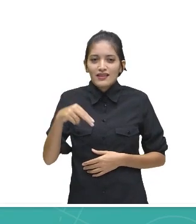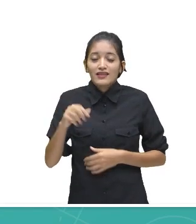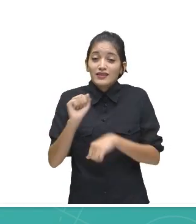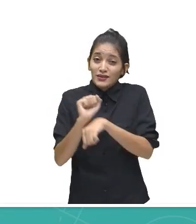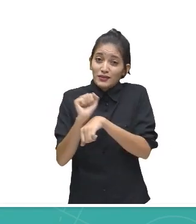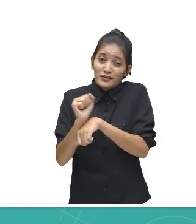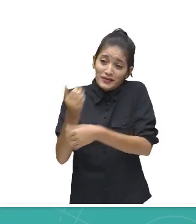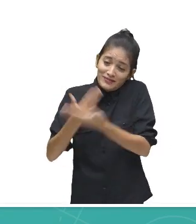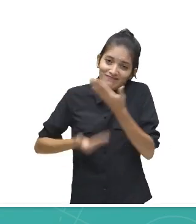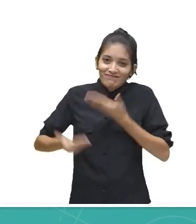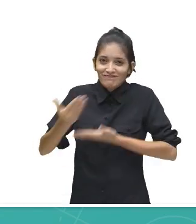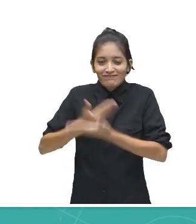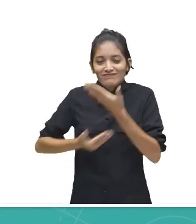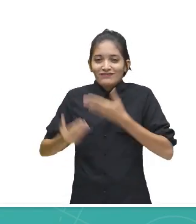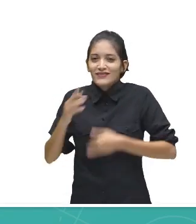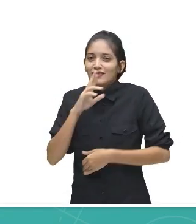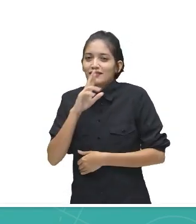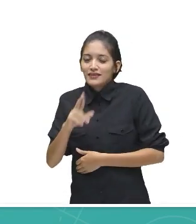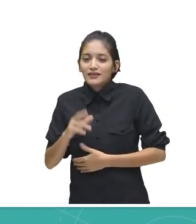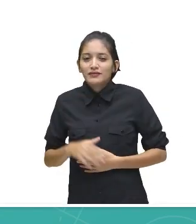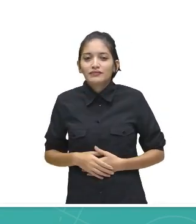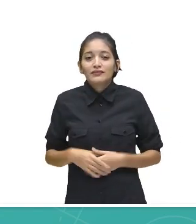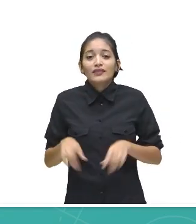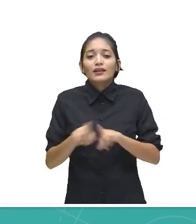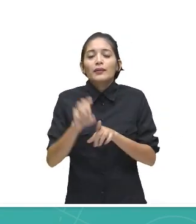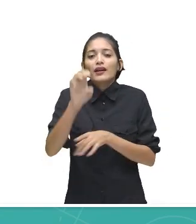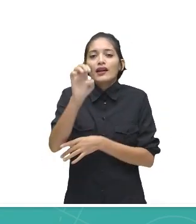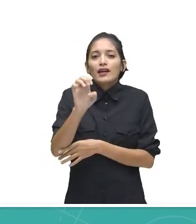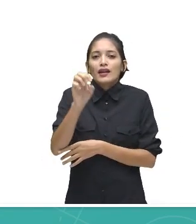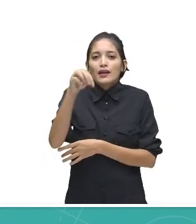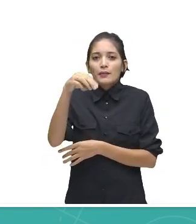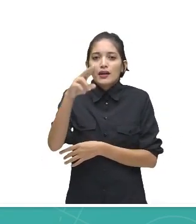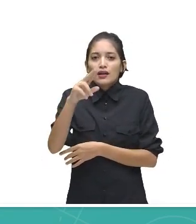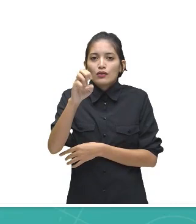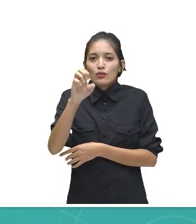a sua participação, ok? Manuele, obrigado aí